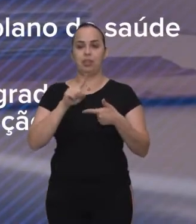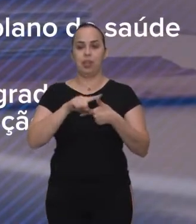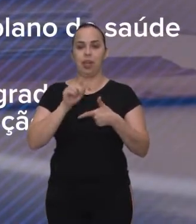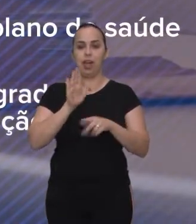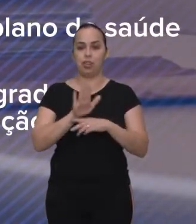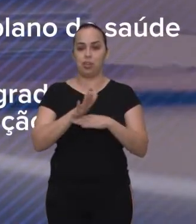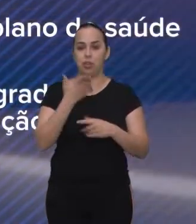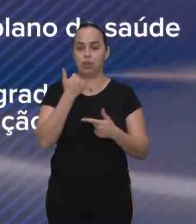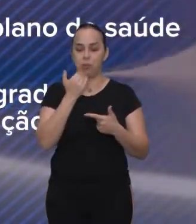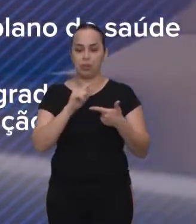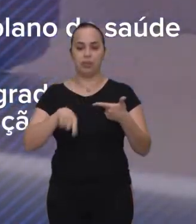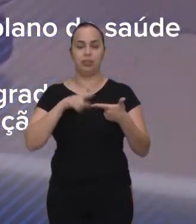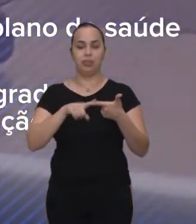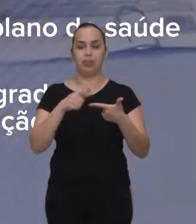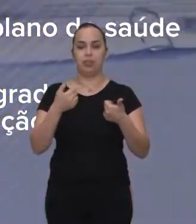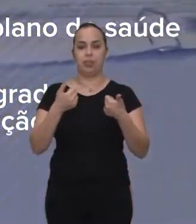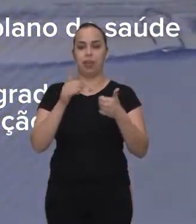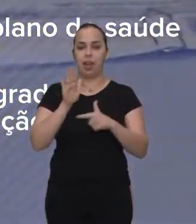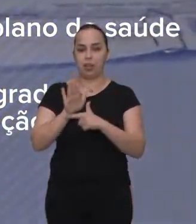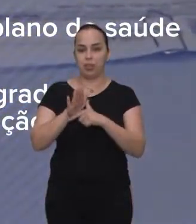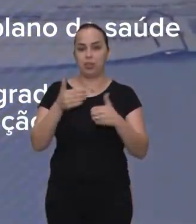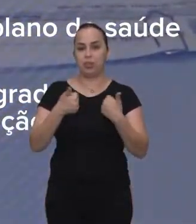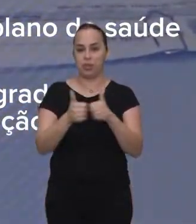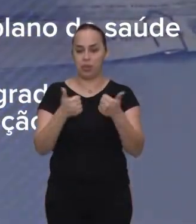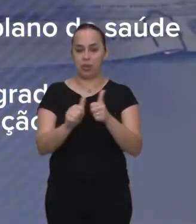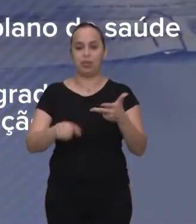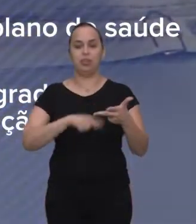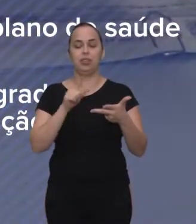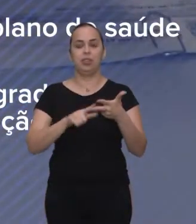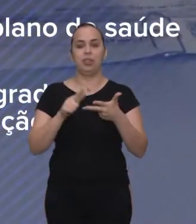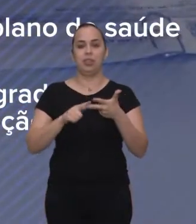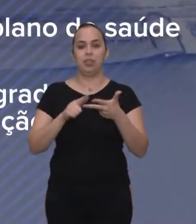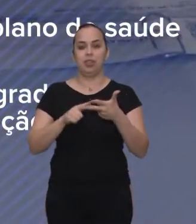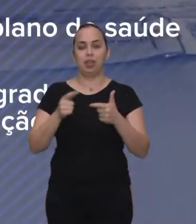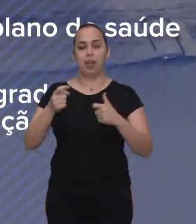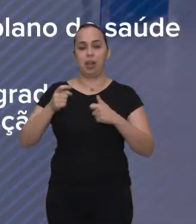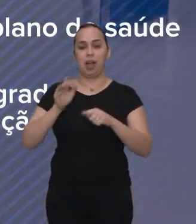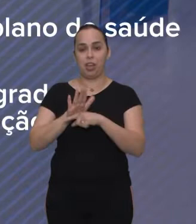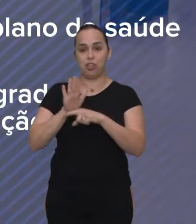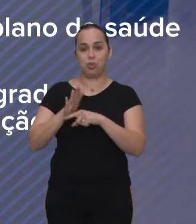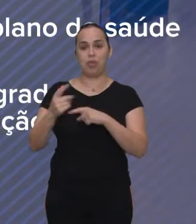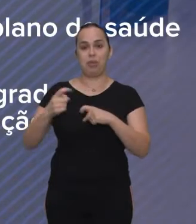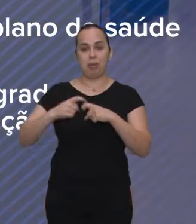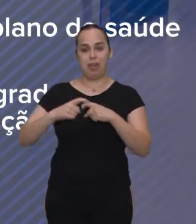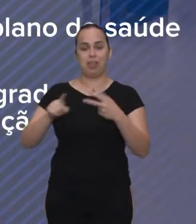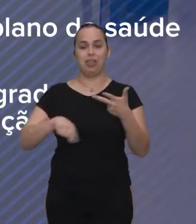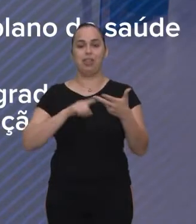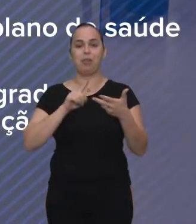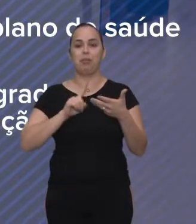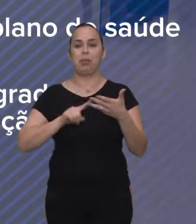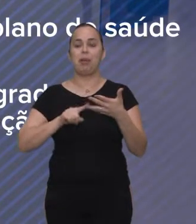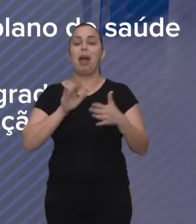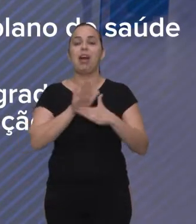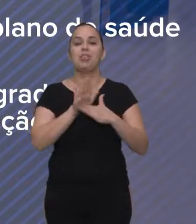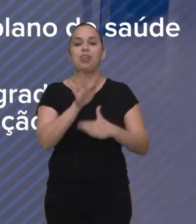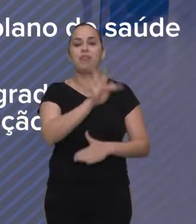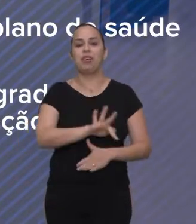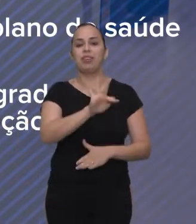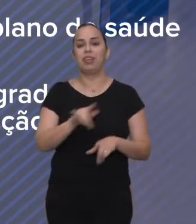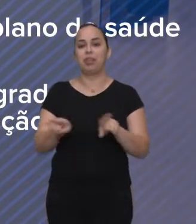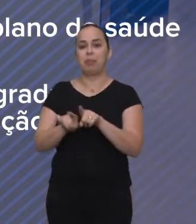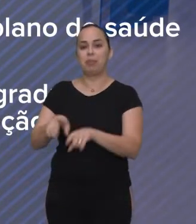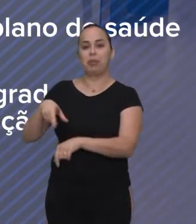auxílio-alimentação vale-transporte reembolso parcial de plano de saúde reembolso parcial para